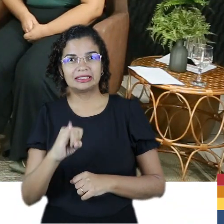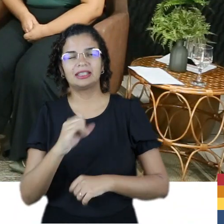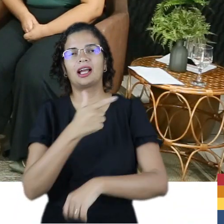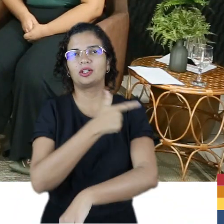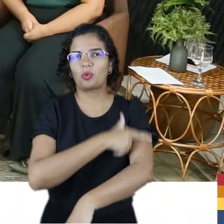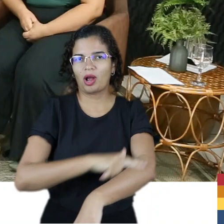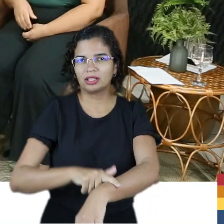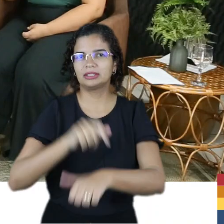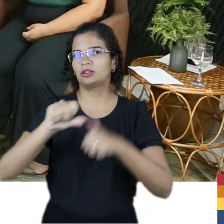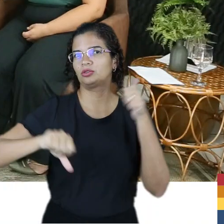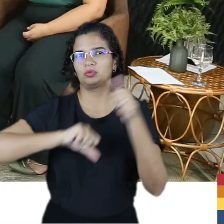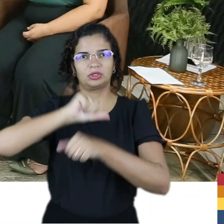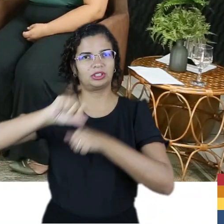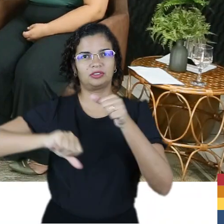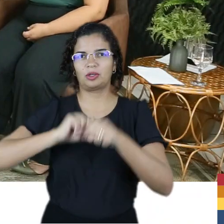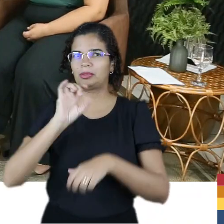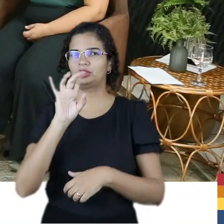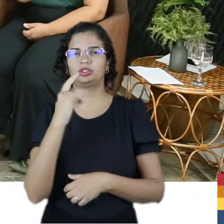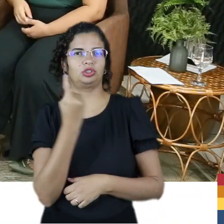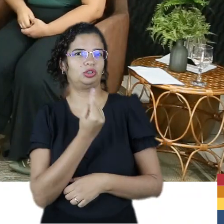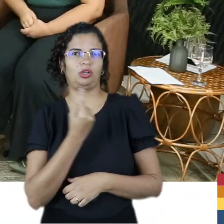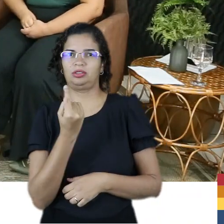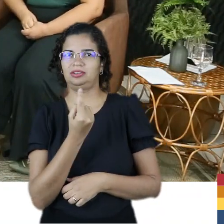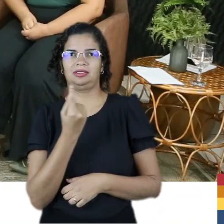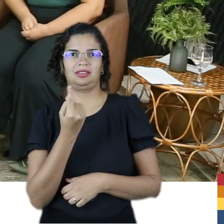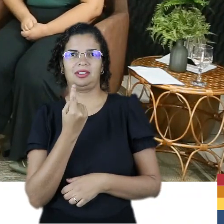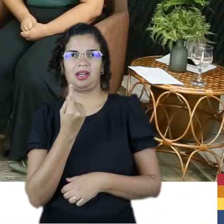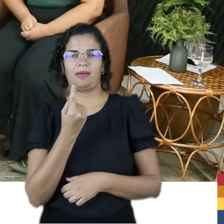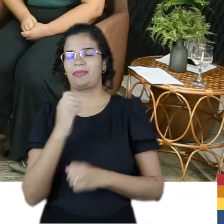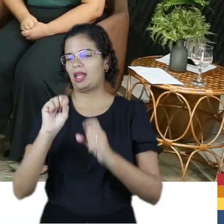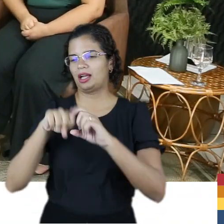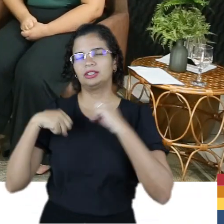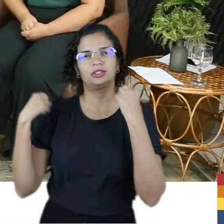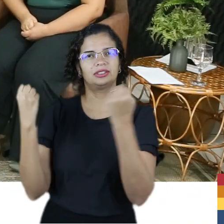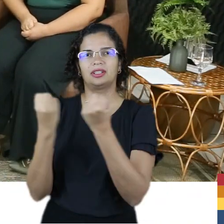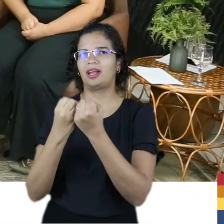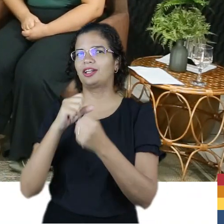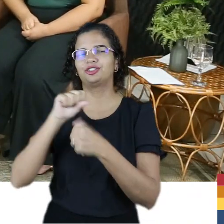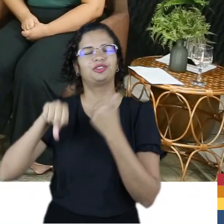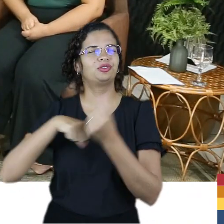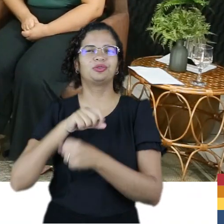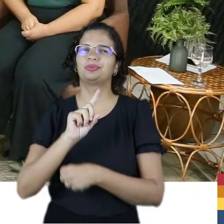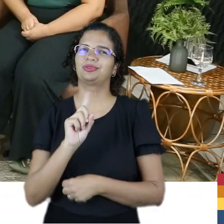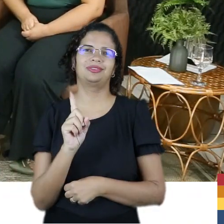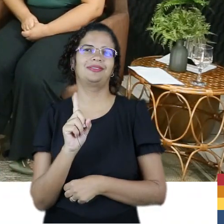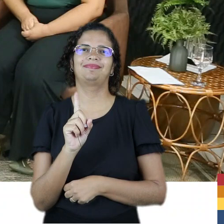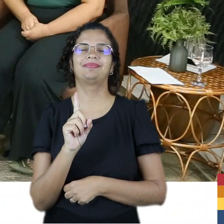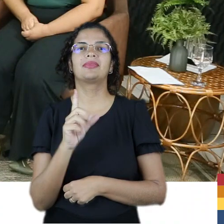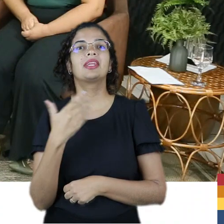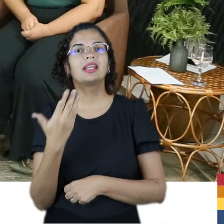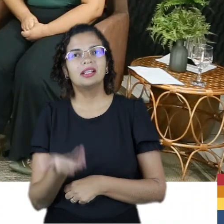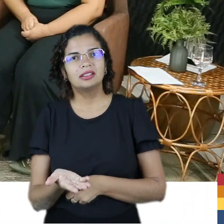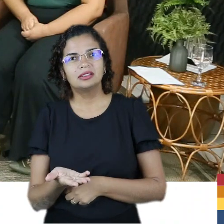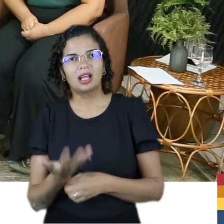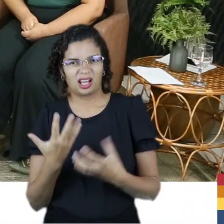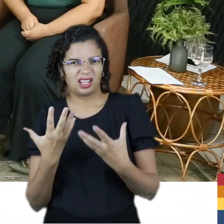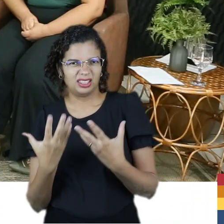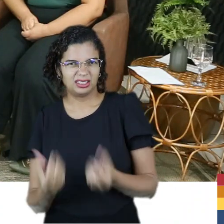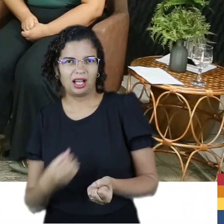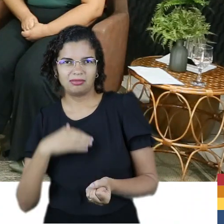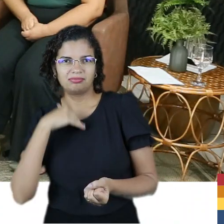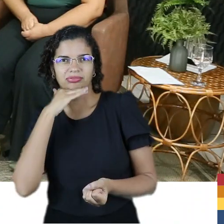educação por si só ela pode ser a única e exclusiva redentora da humanidade e aí a pode lembrar por exemplo da frase